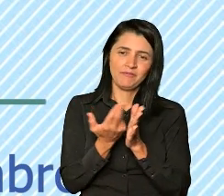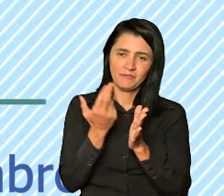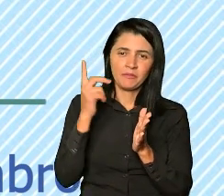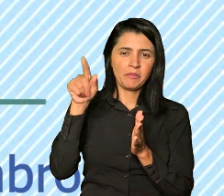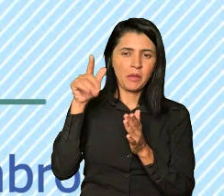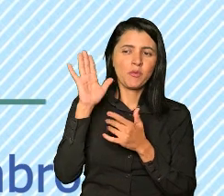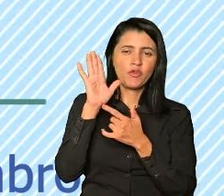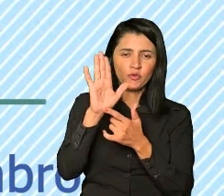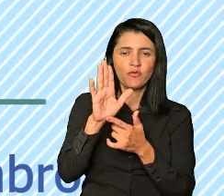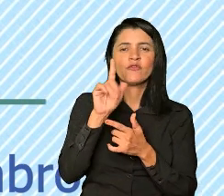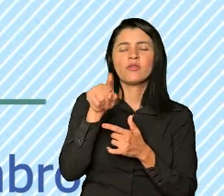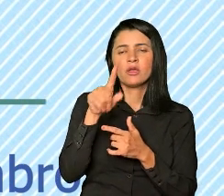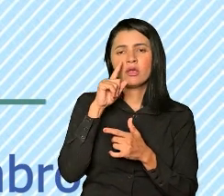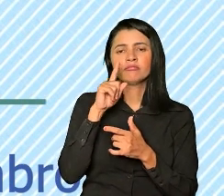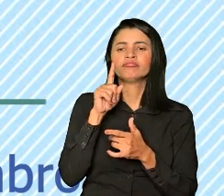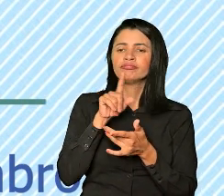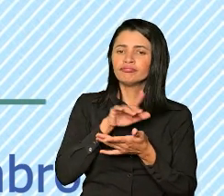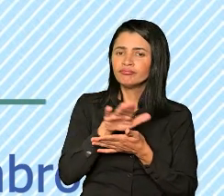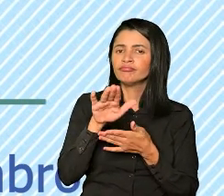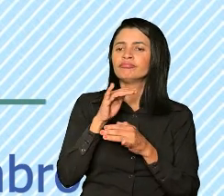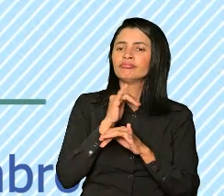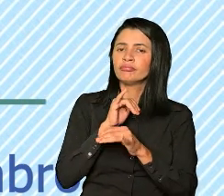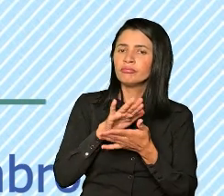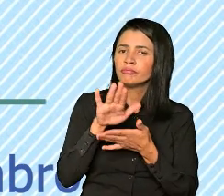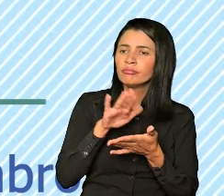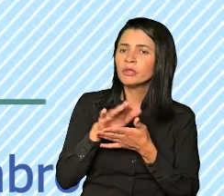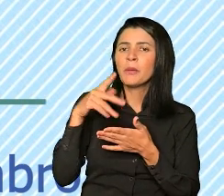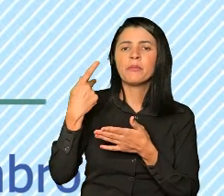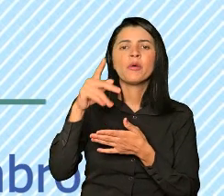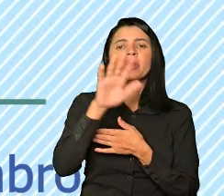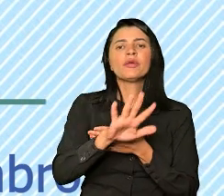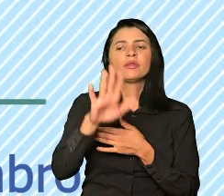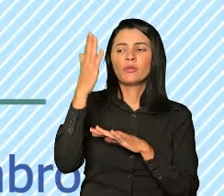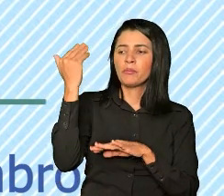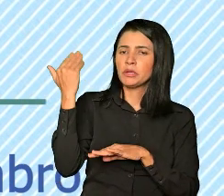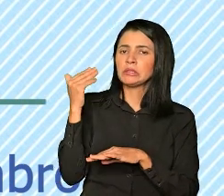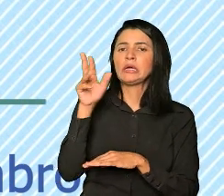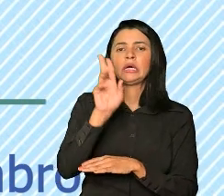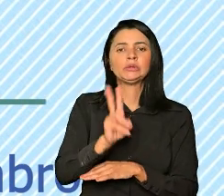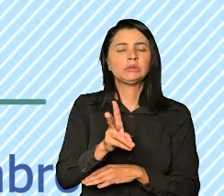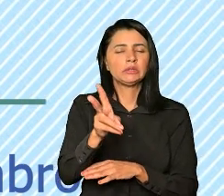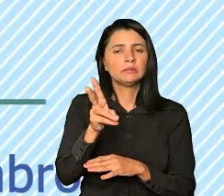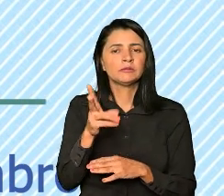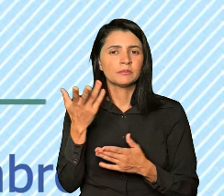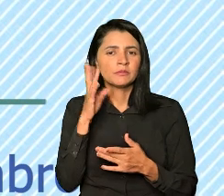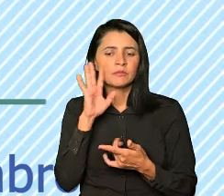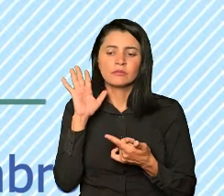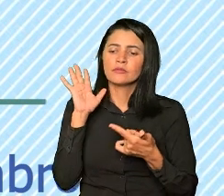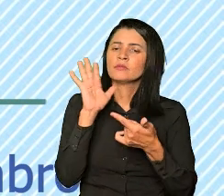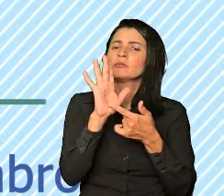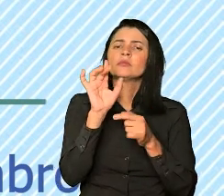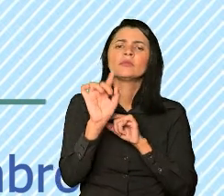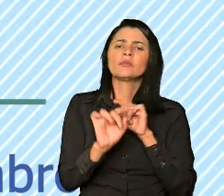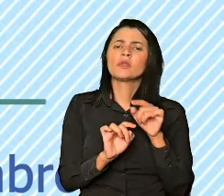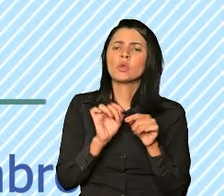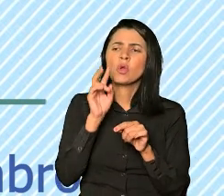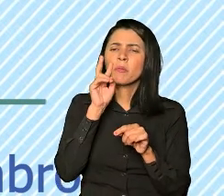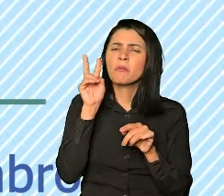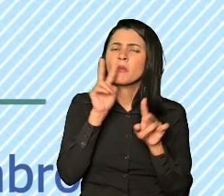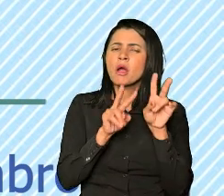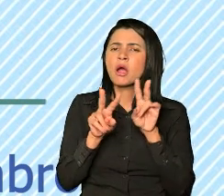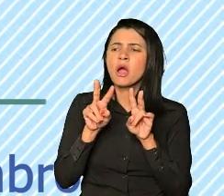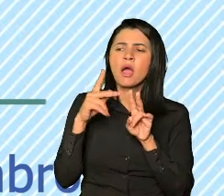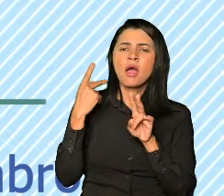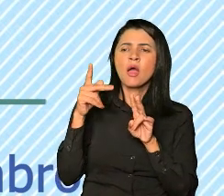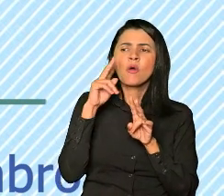eu posso ver, uma revista de circulação nacional, na época, né? Mostrando como a visão que se